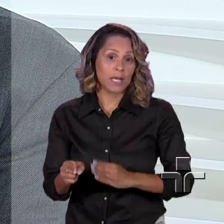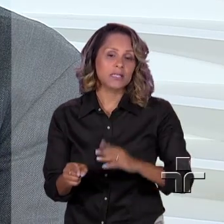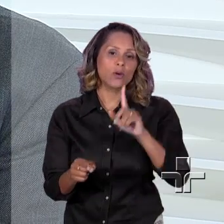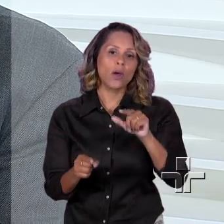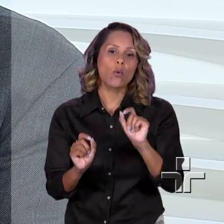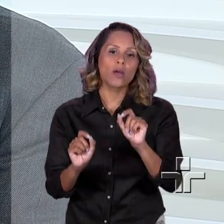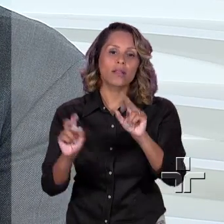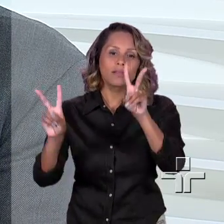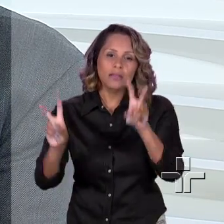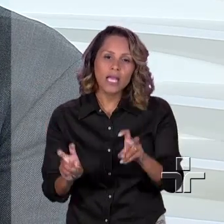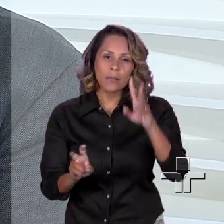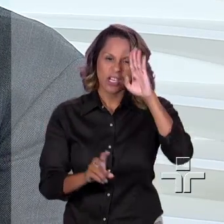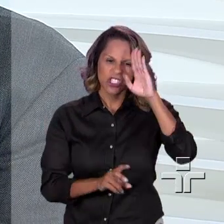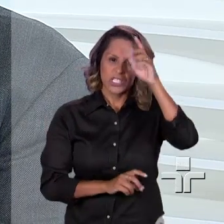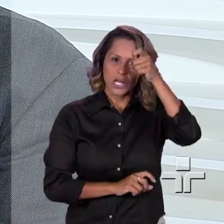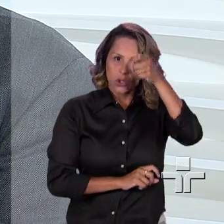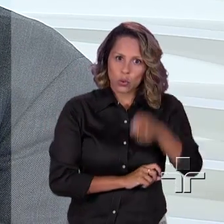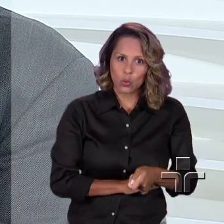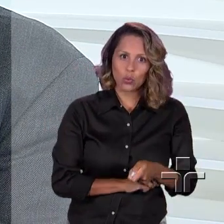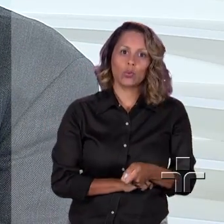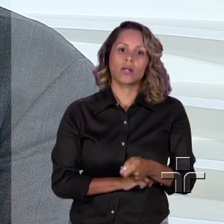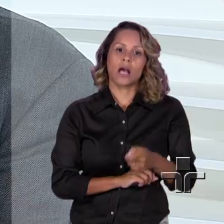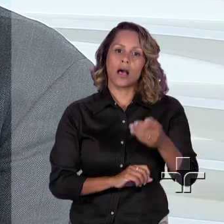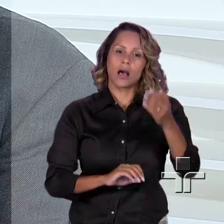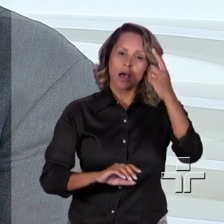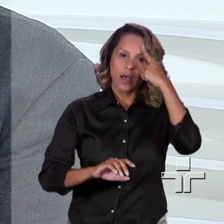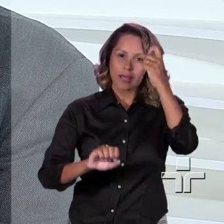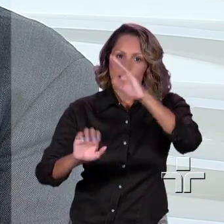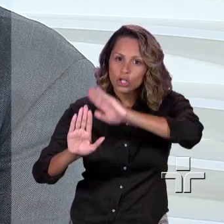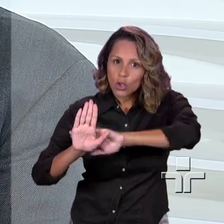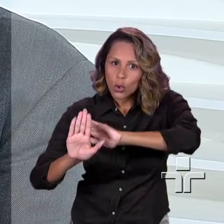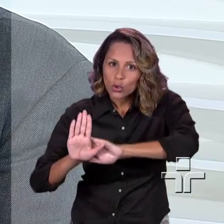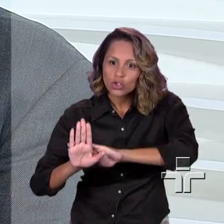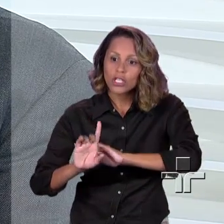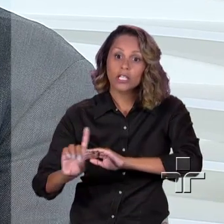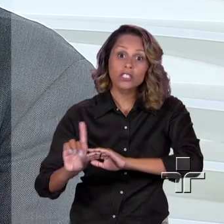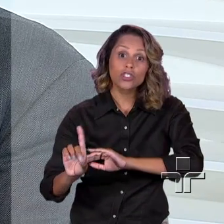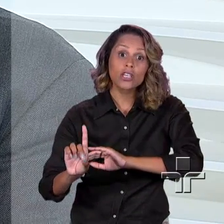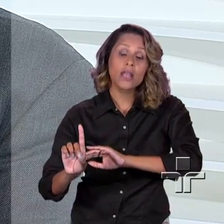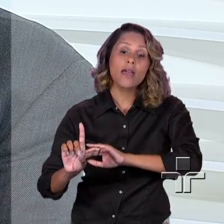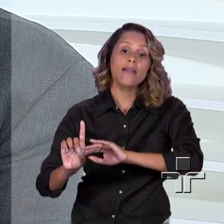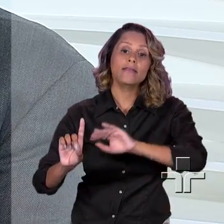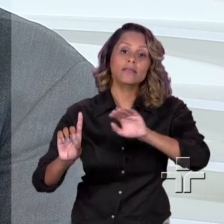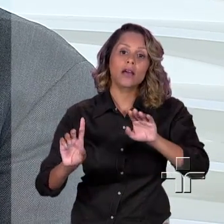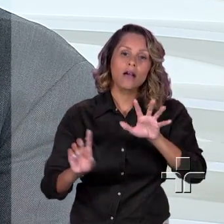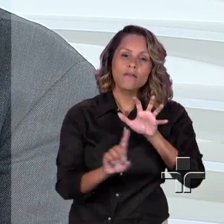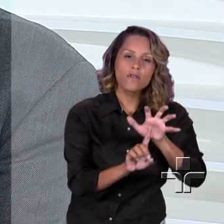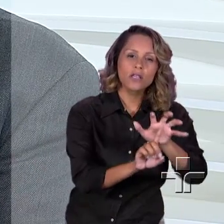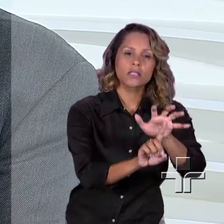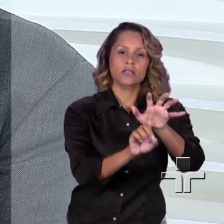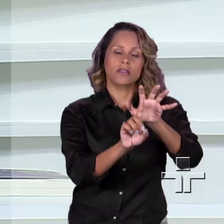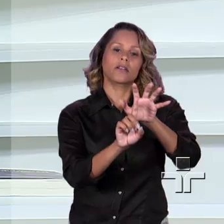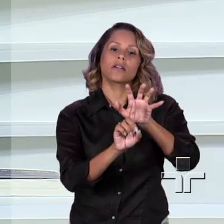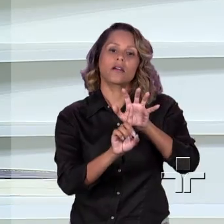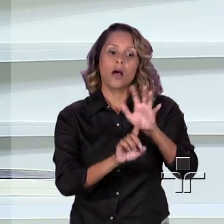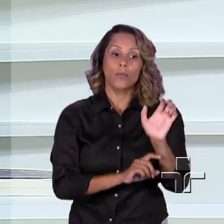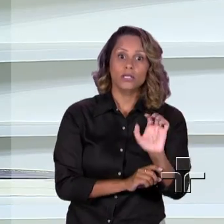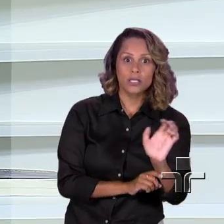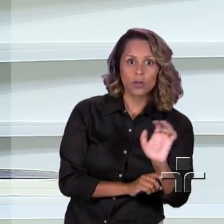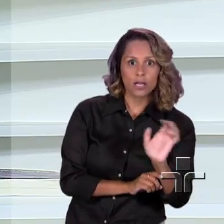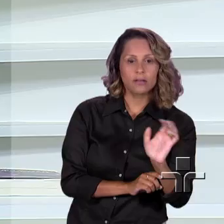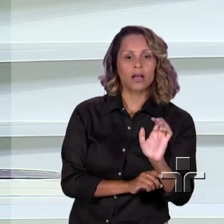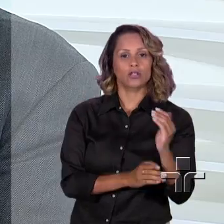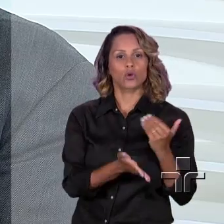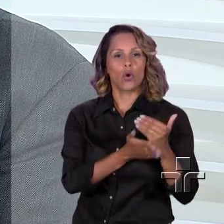homossexualidade e ideologia da direita sobre a homossexualidade durante os primeiros anos da ditadura. Uma frase